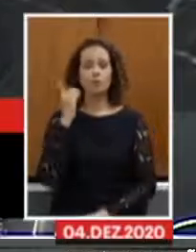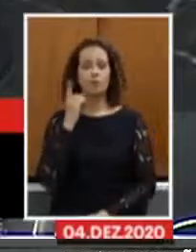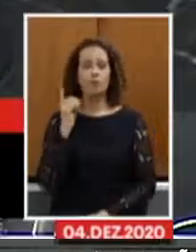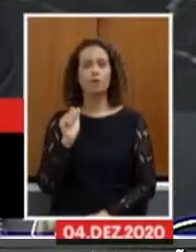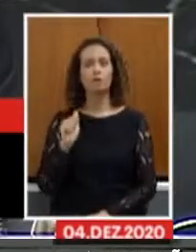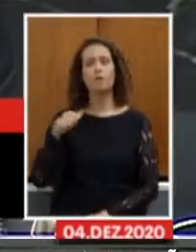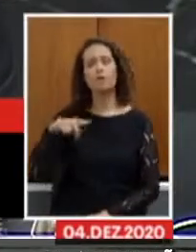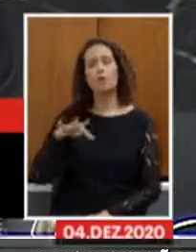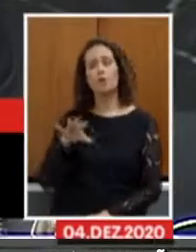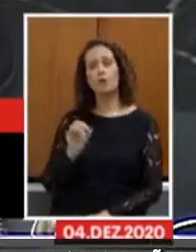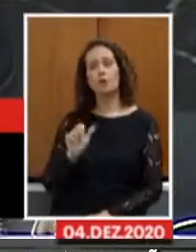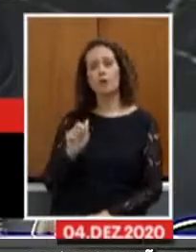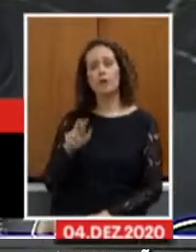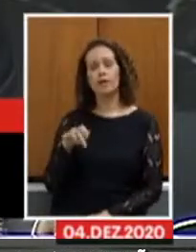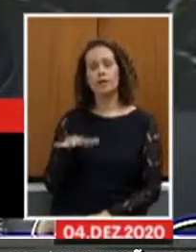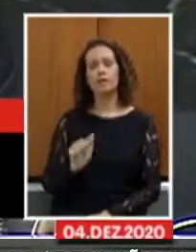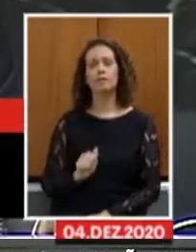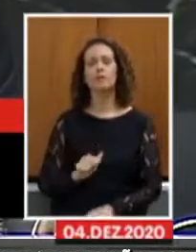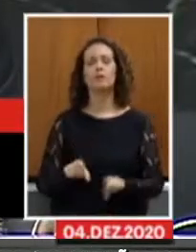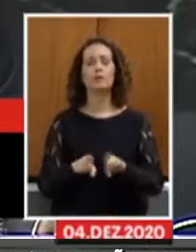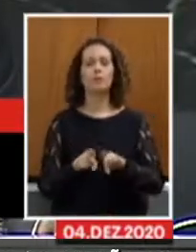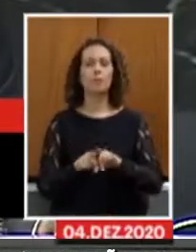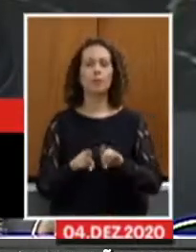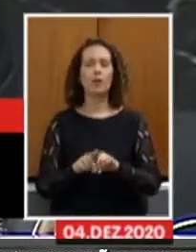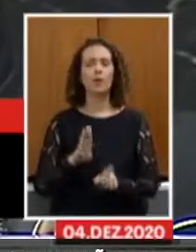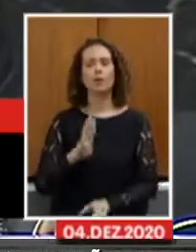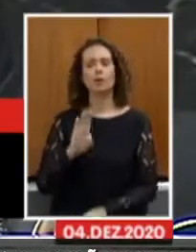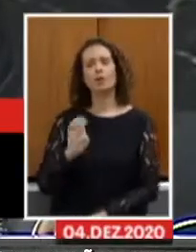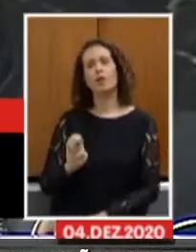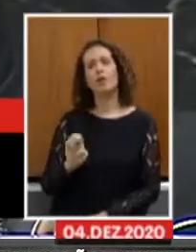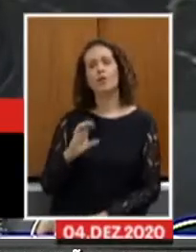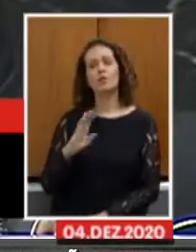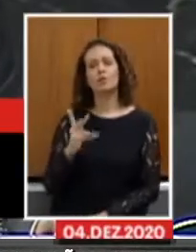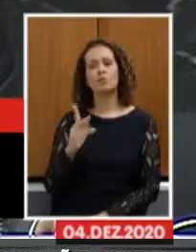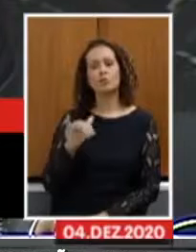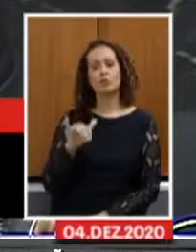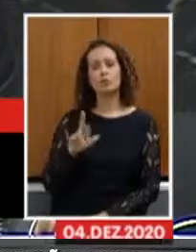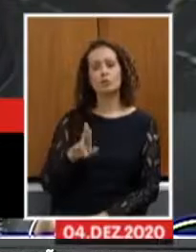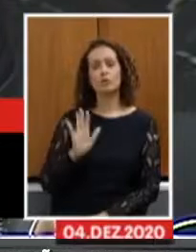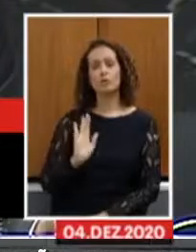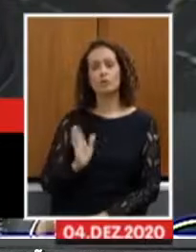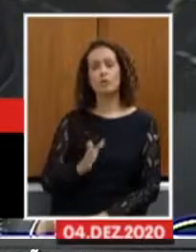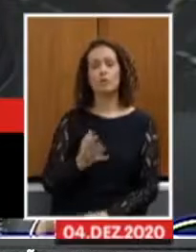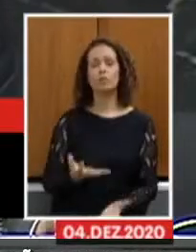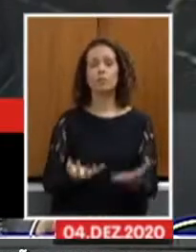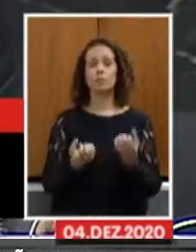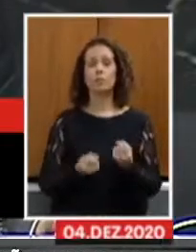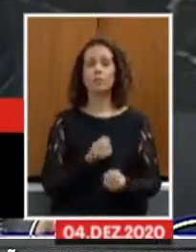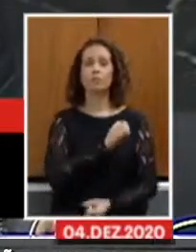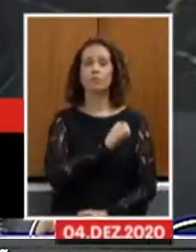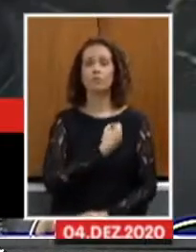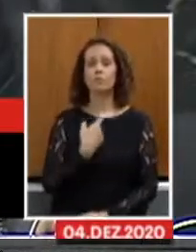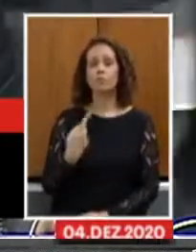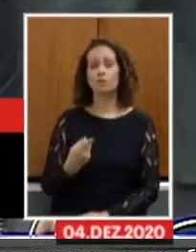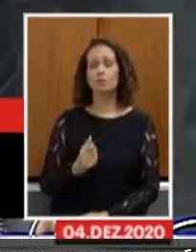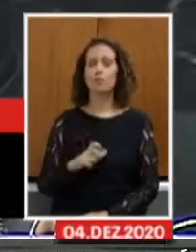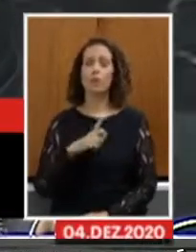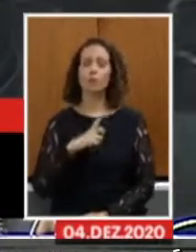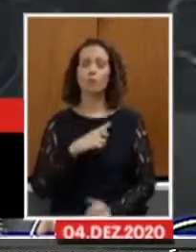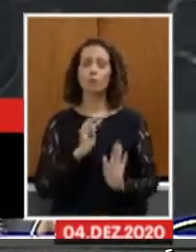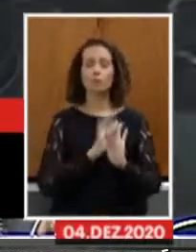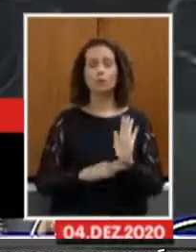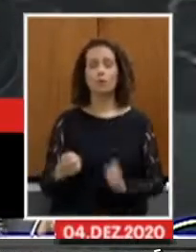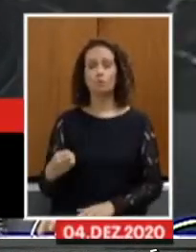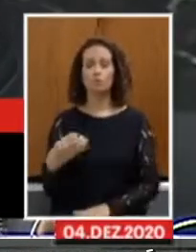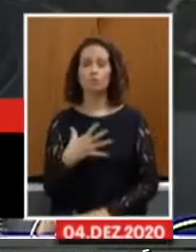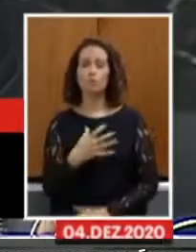Arantes, Duarte Bechir, Dalmo Ribeiro Silva e Ulisses Gomes, que recebeu o número 1 e que, por conter matéria nova, veio apoiado por acordo de